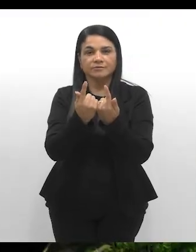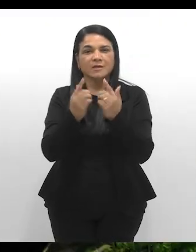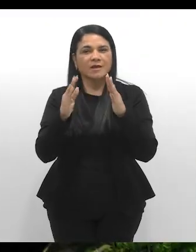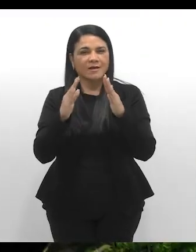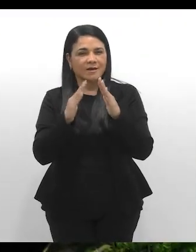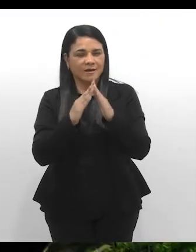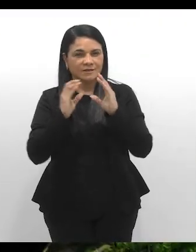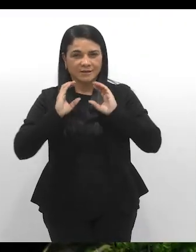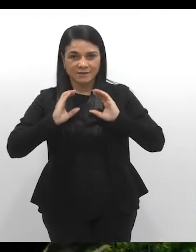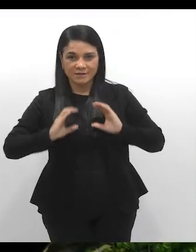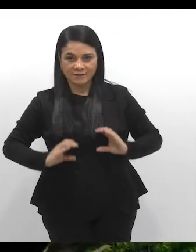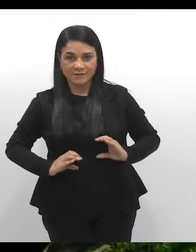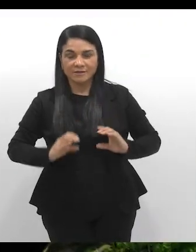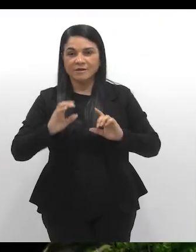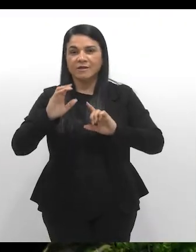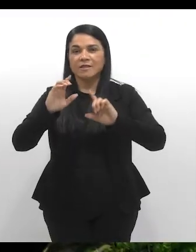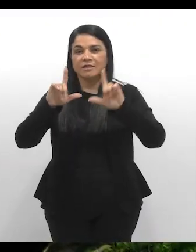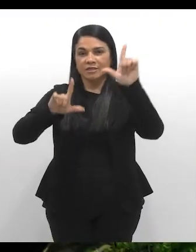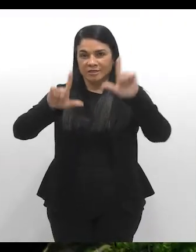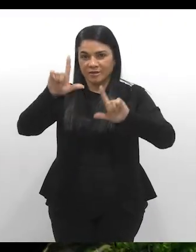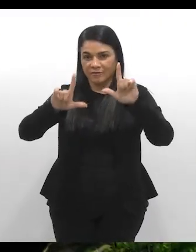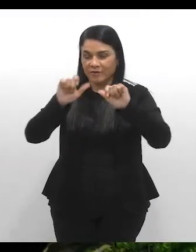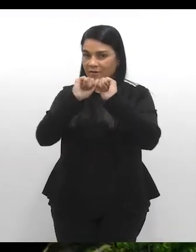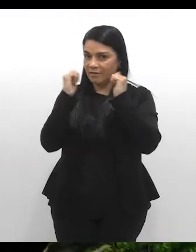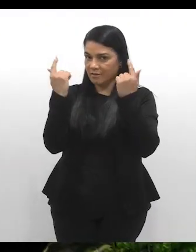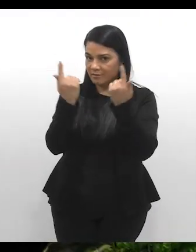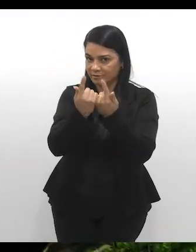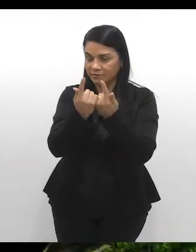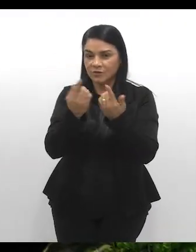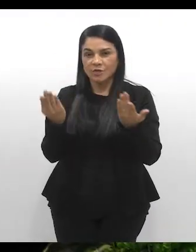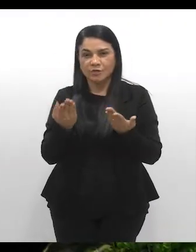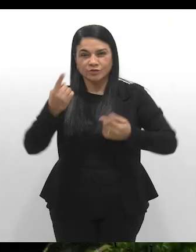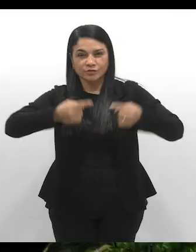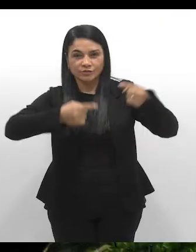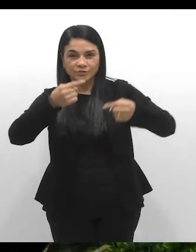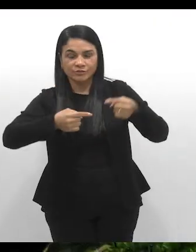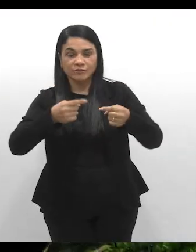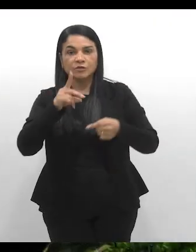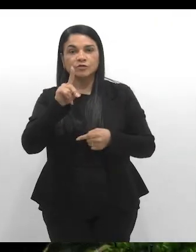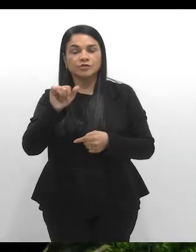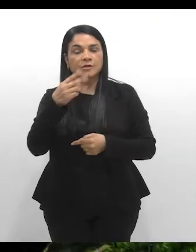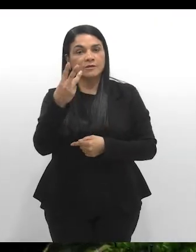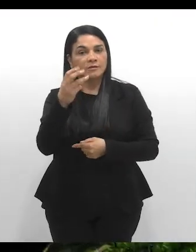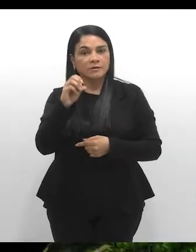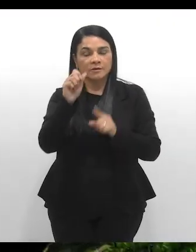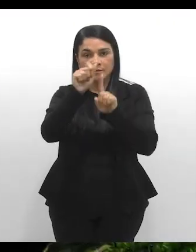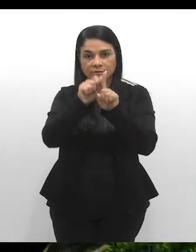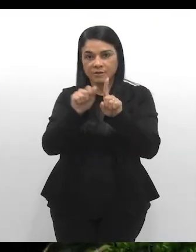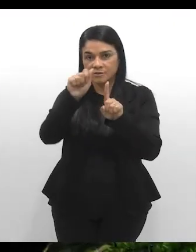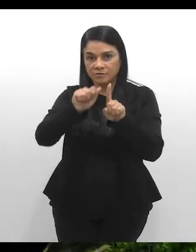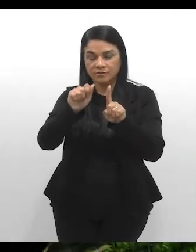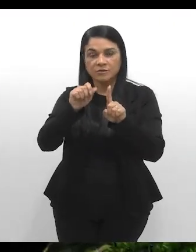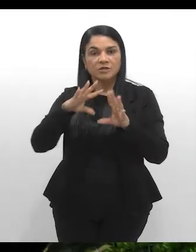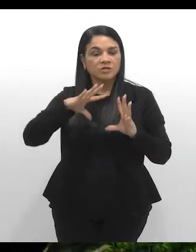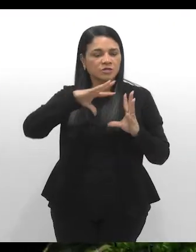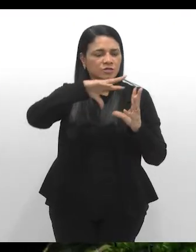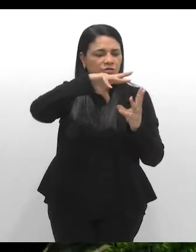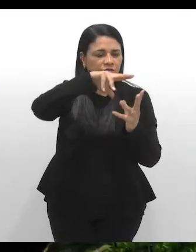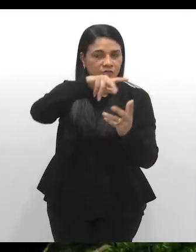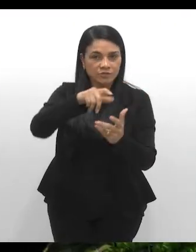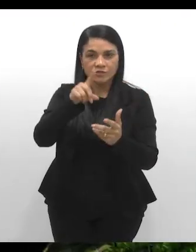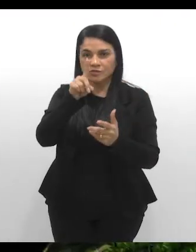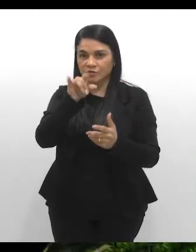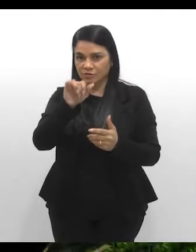Casa da Cidadania, a TV Alerj. Hoje estamos debatendo o dia 30 de agosto, que é o Dia